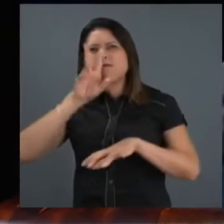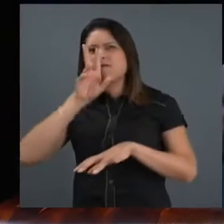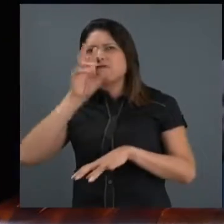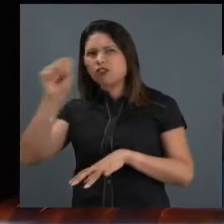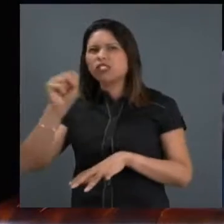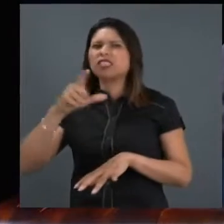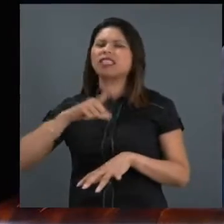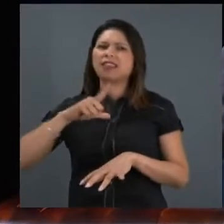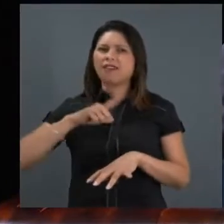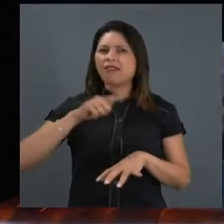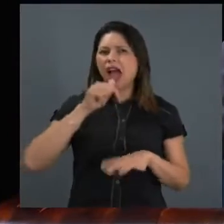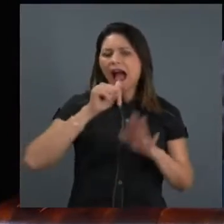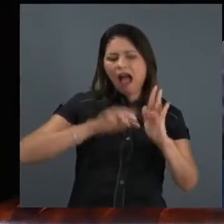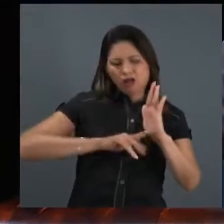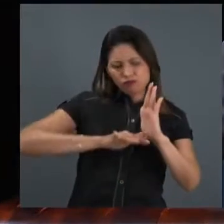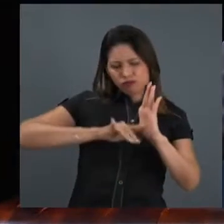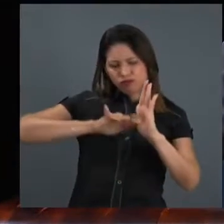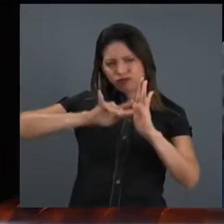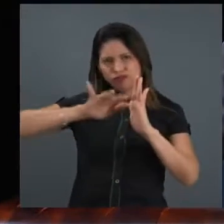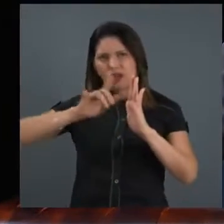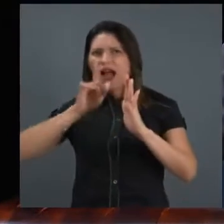Alagamento, transbordamento,